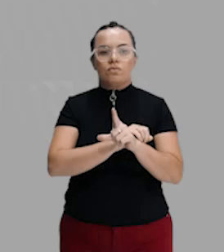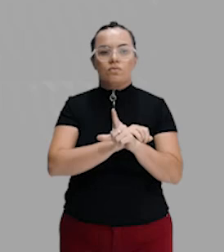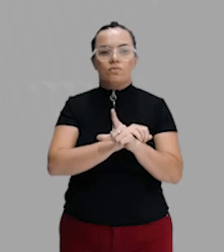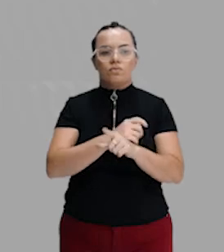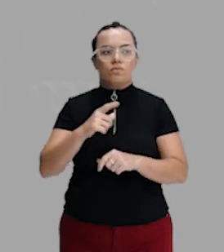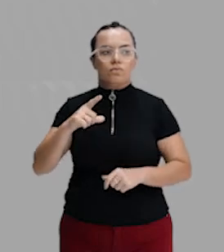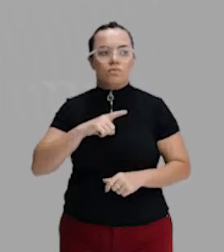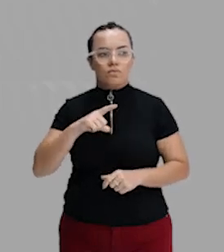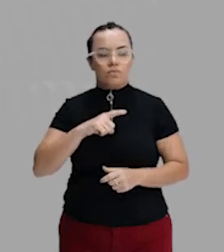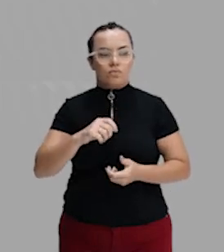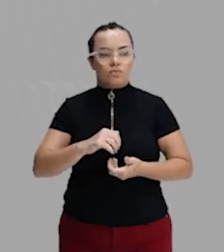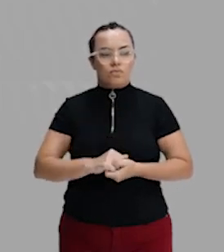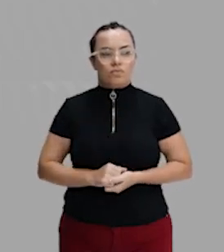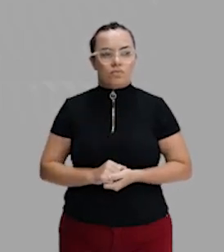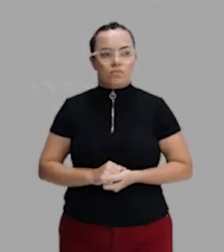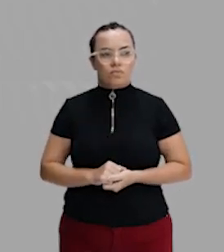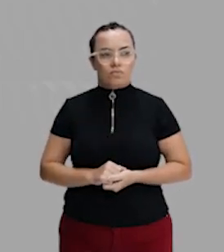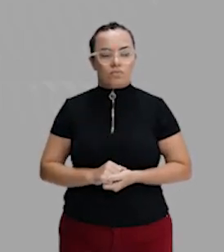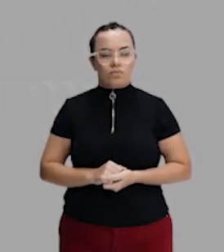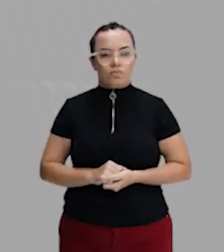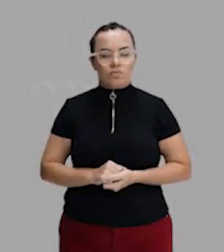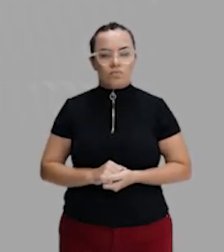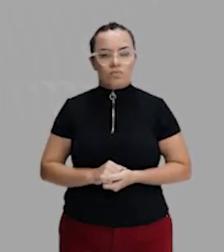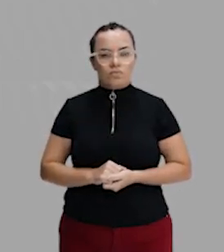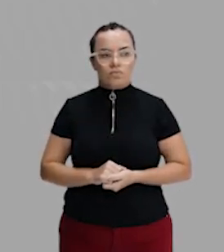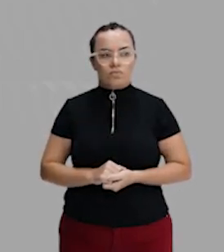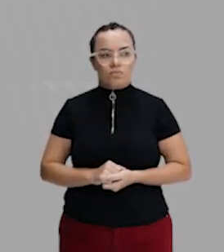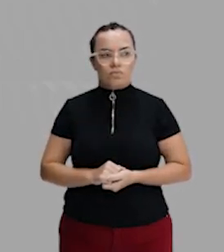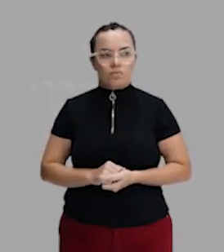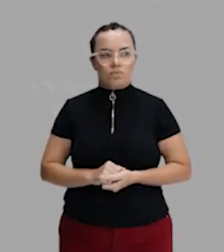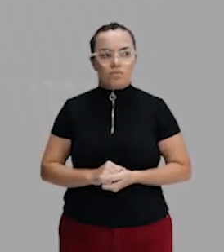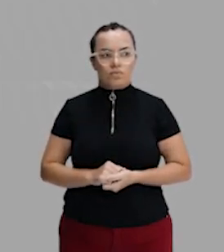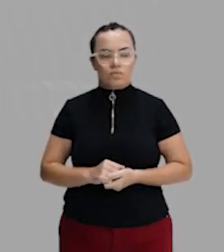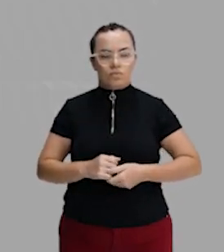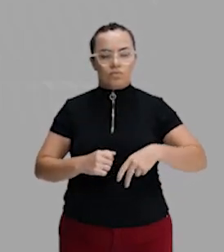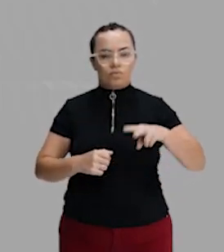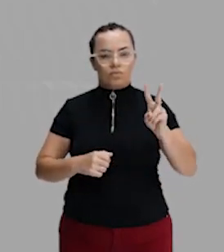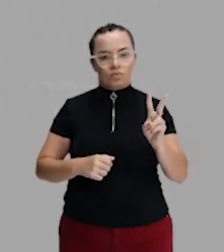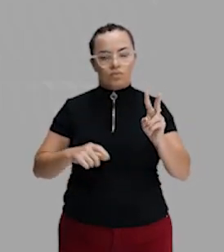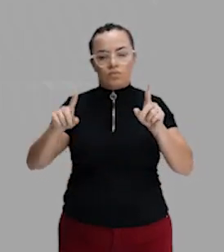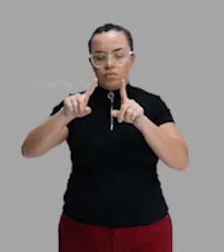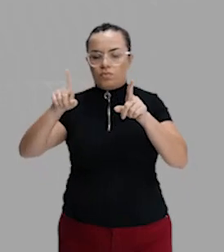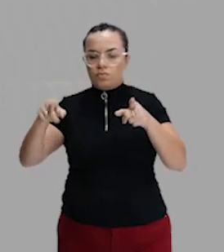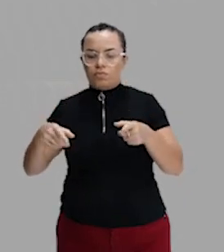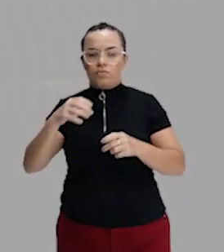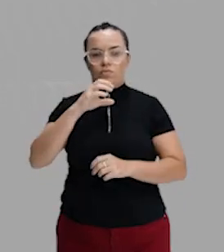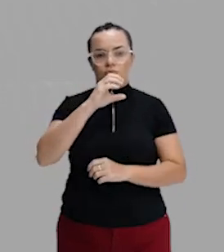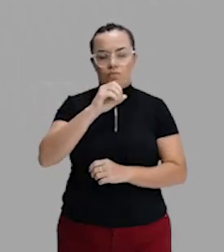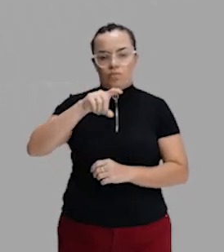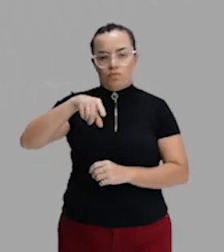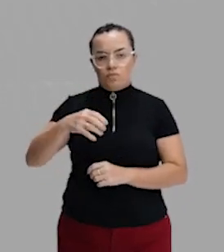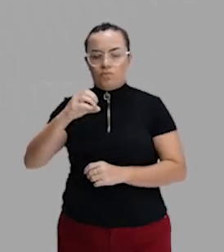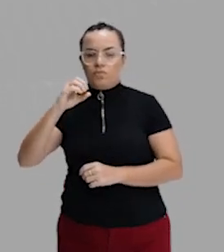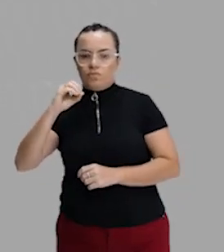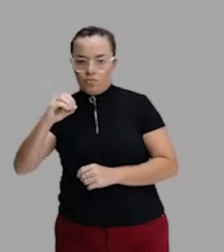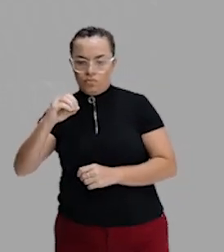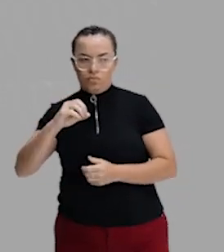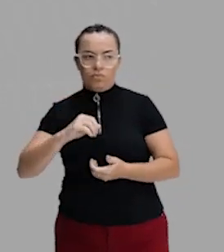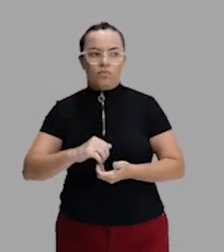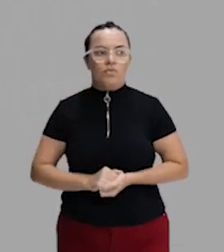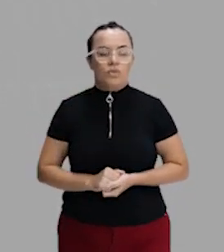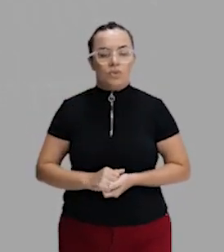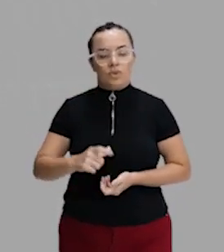vértice 0 e 0. Turma, se você tem um vértice e você tem